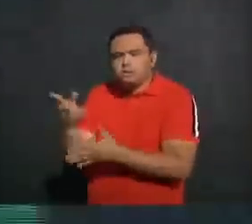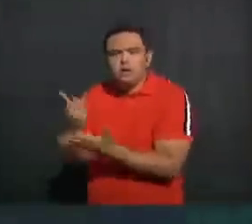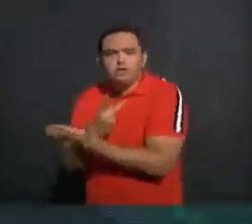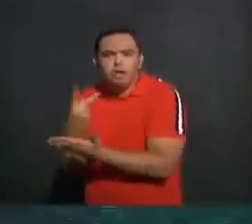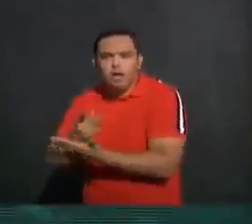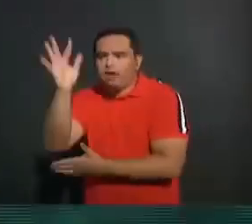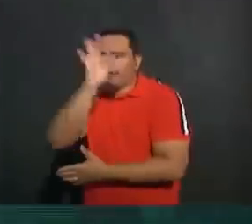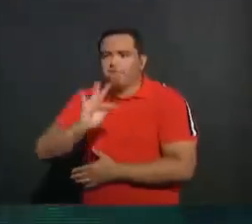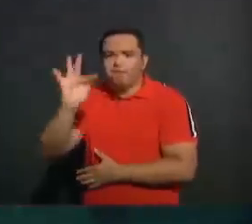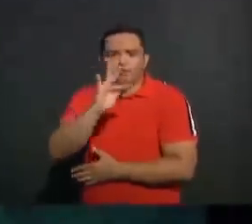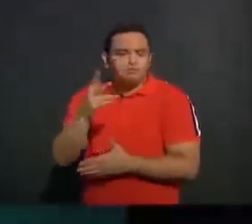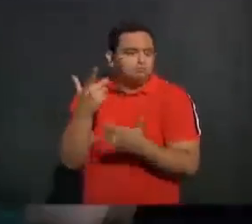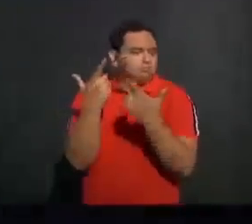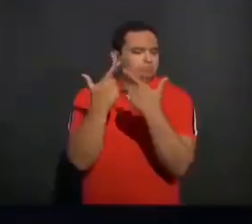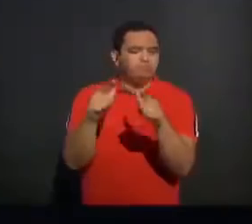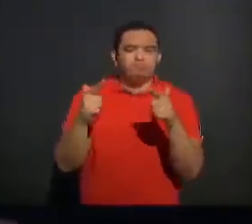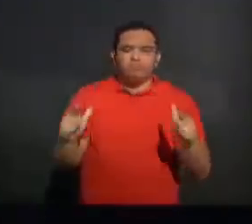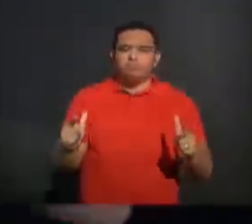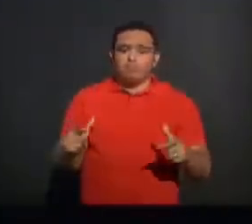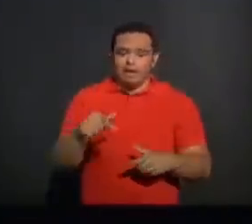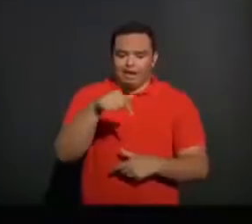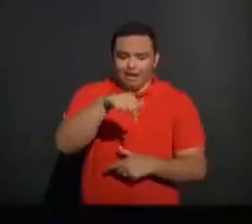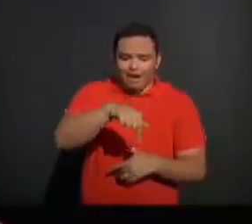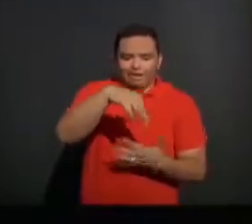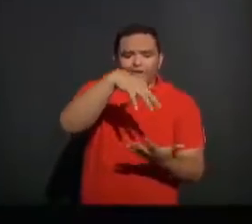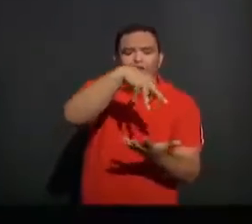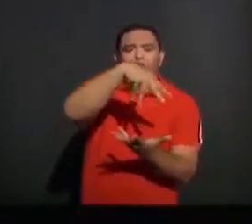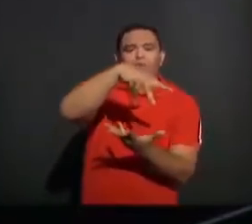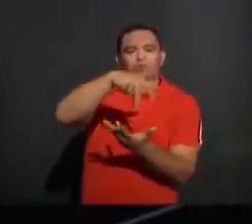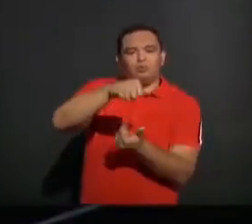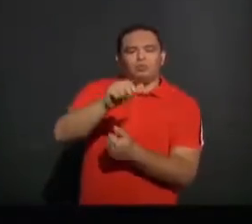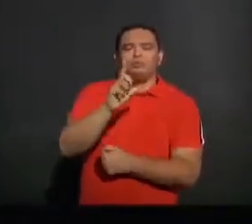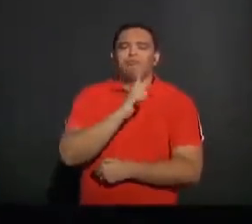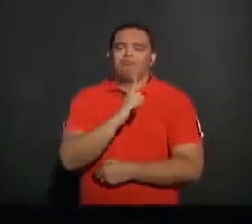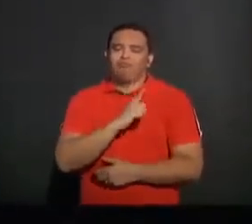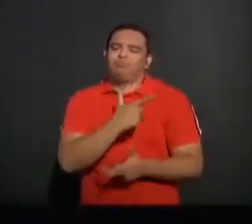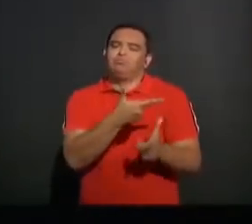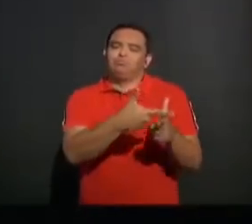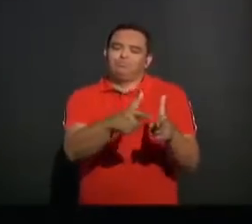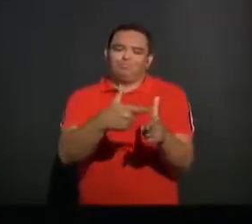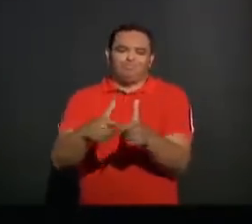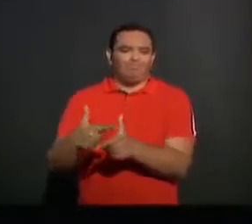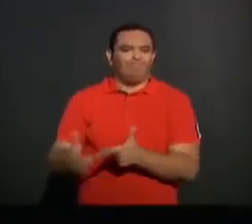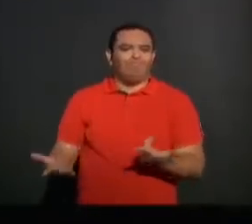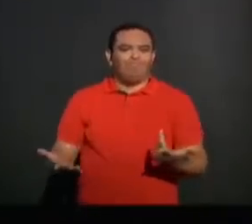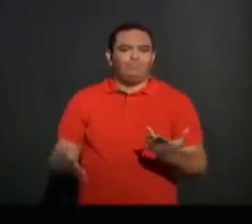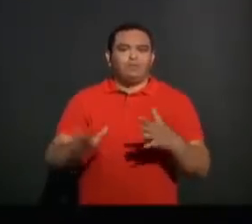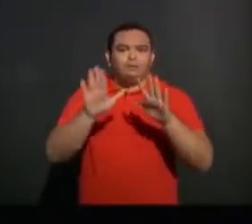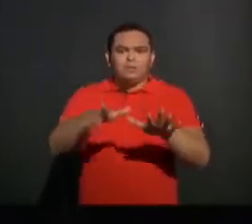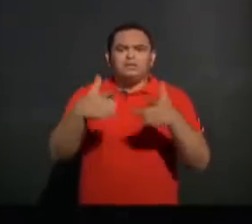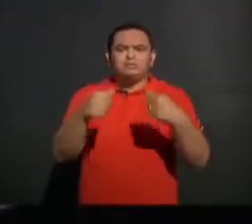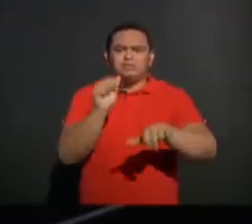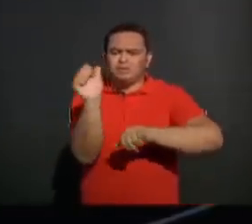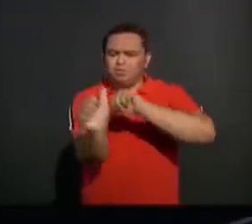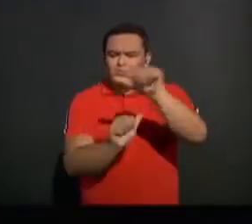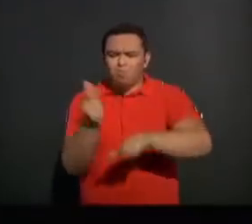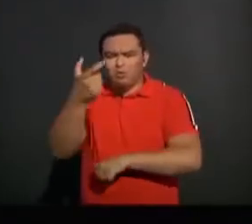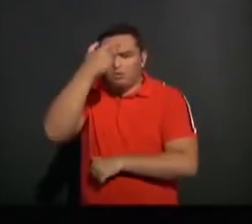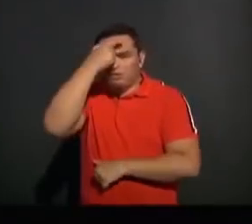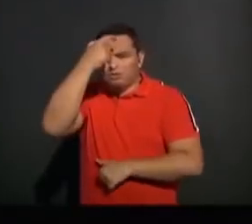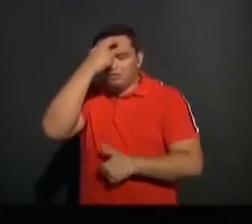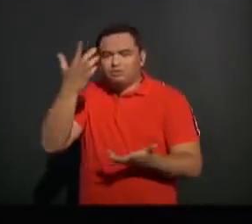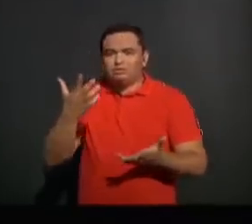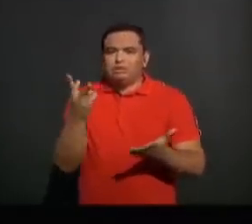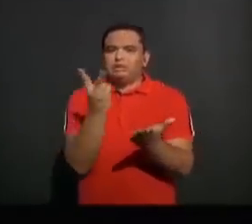das faculdades. Aqui é mais embaixo. E enquanto a gente não mudar a cabeça, vai ficar o outro